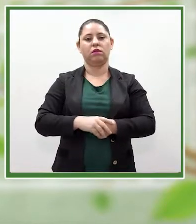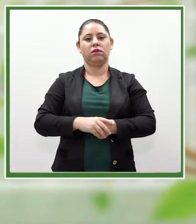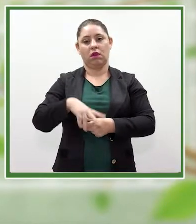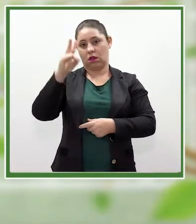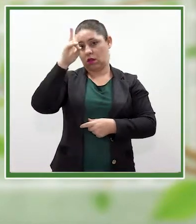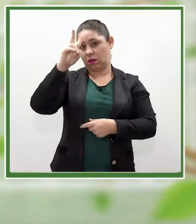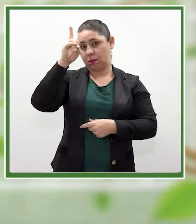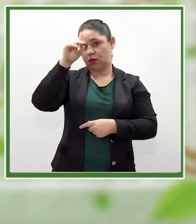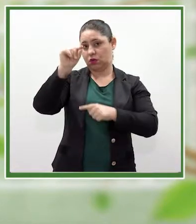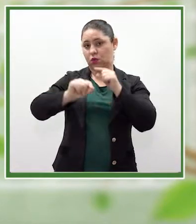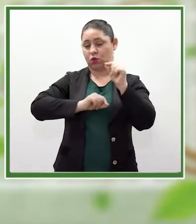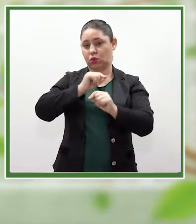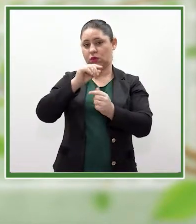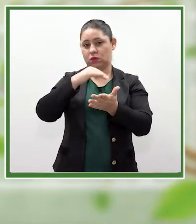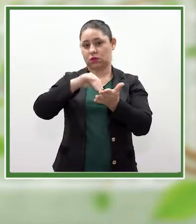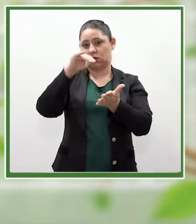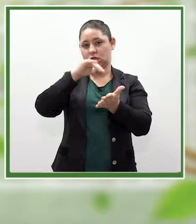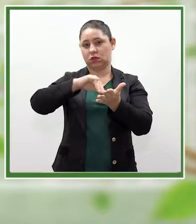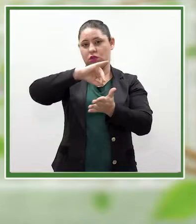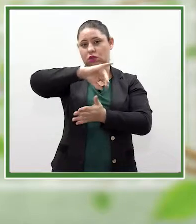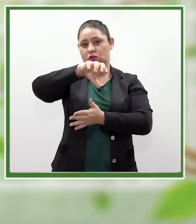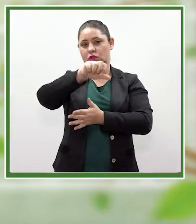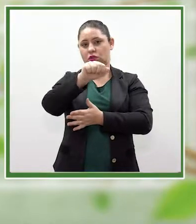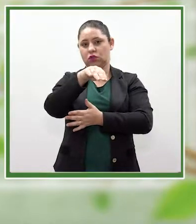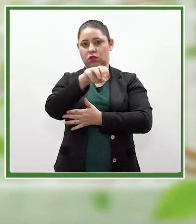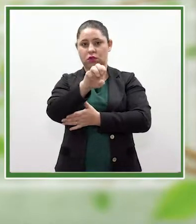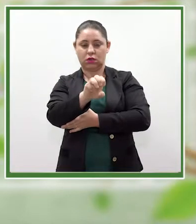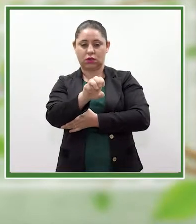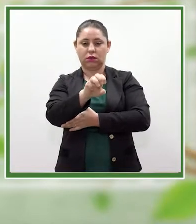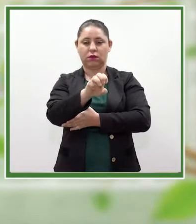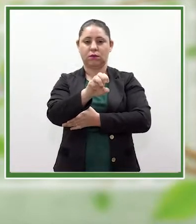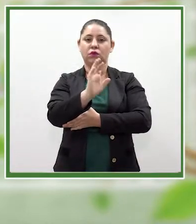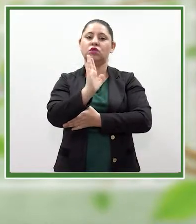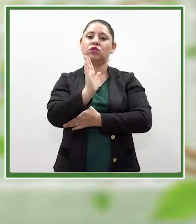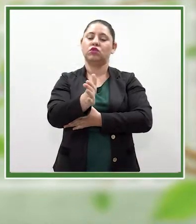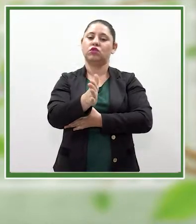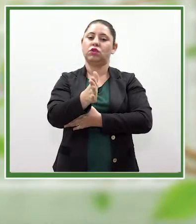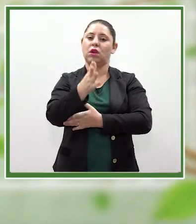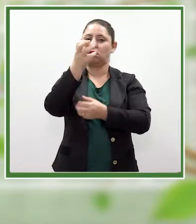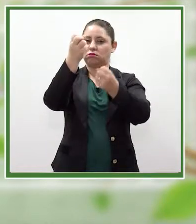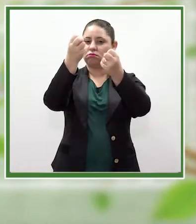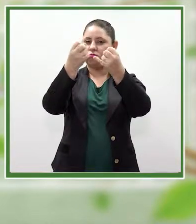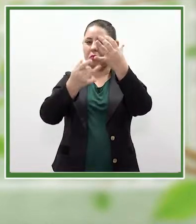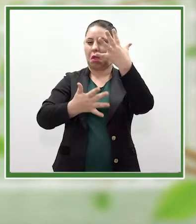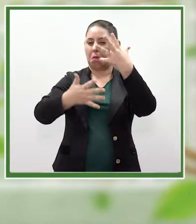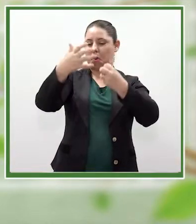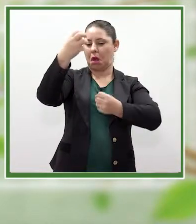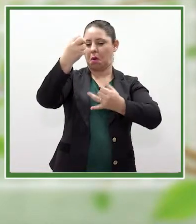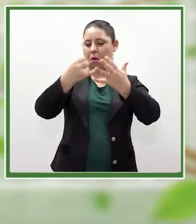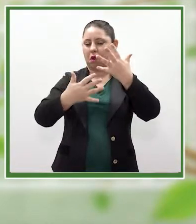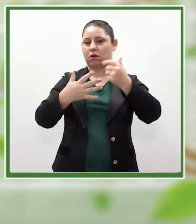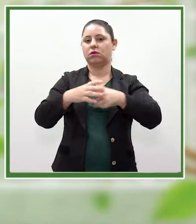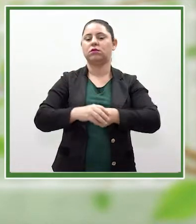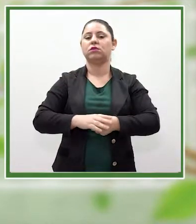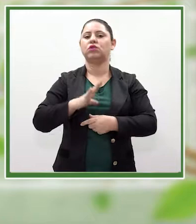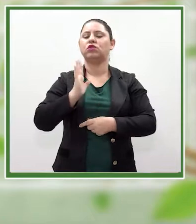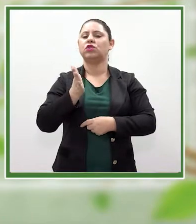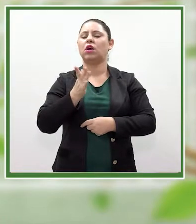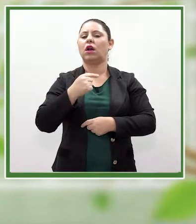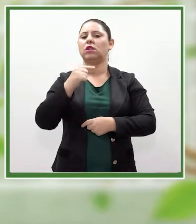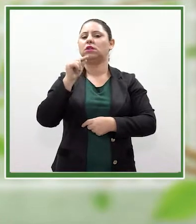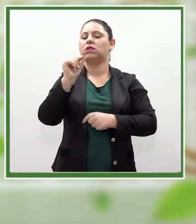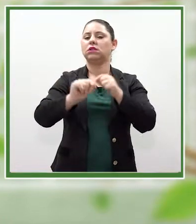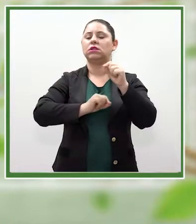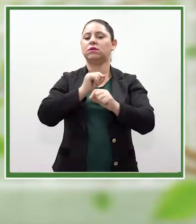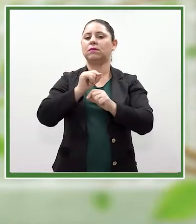de país e agora falando de Estado, né? Lembrando que o secretário Jaime já comentou